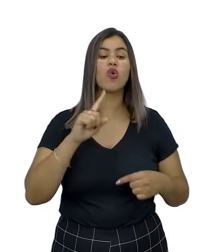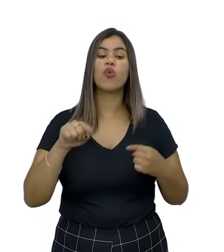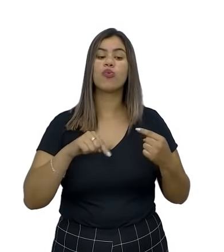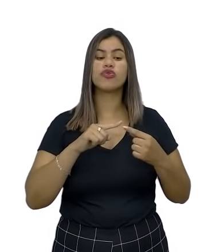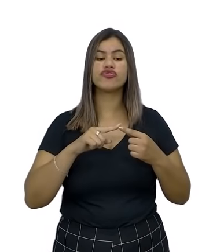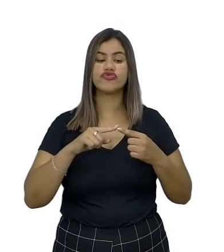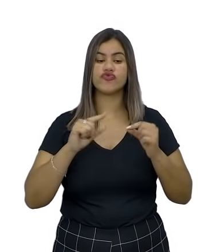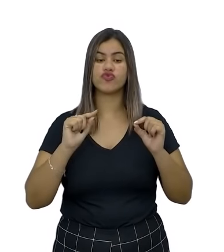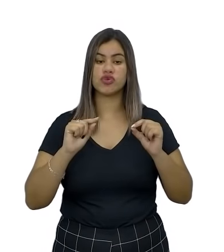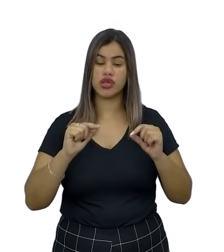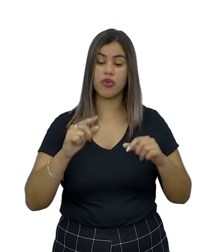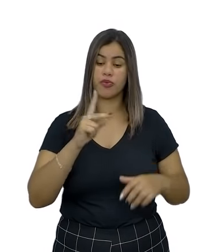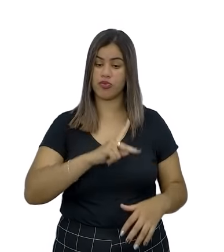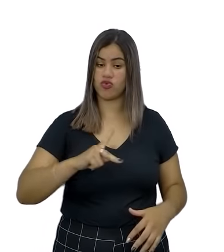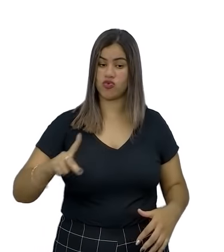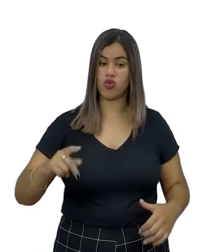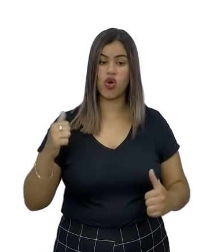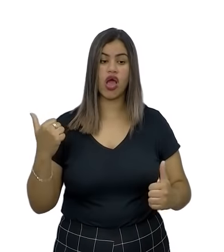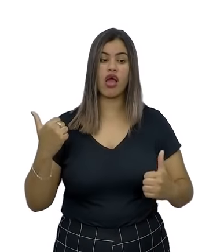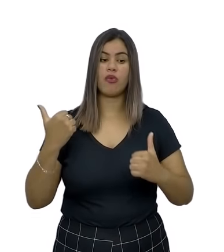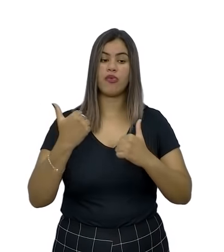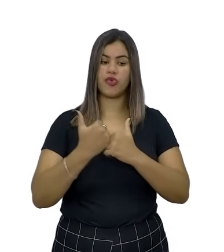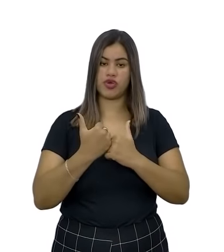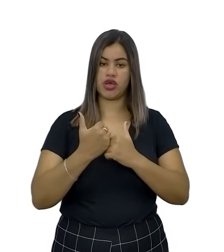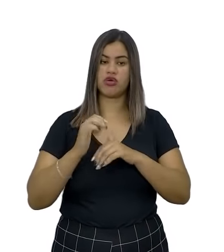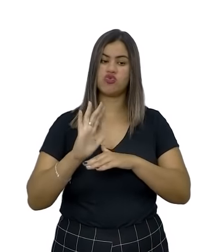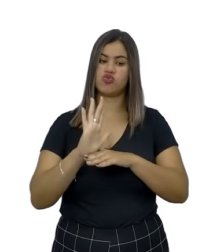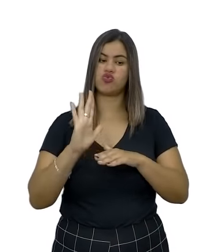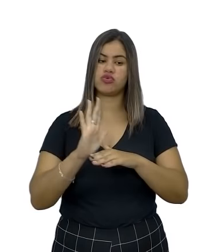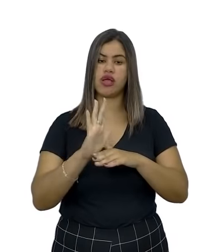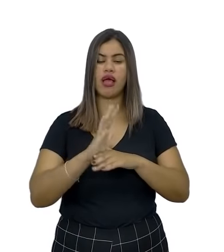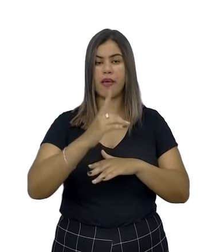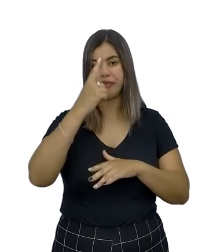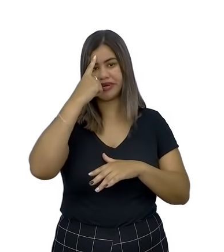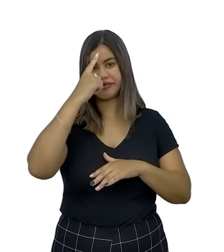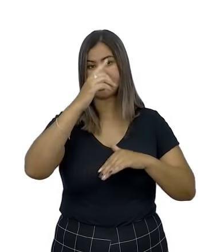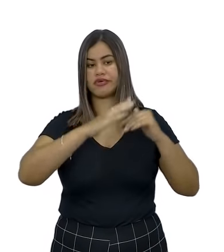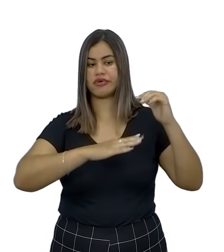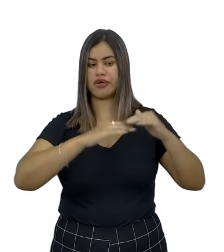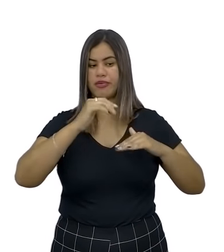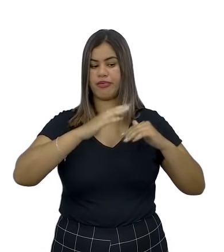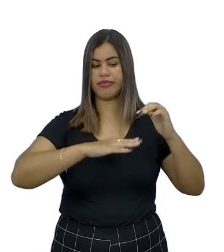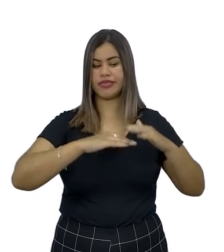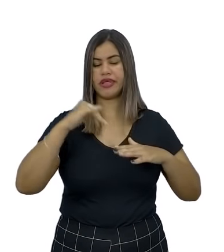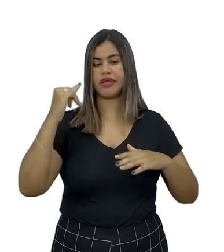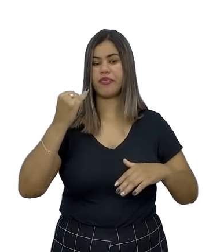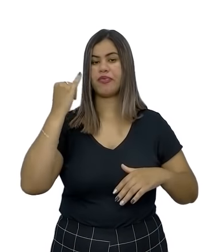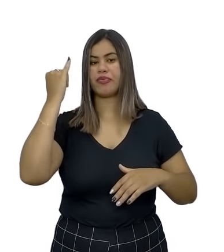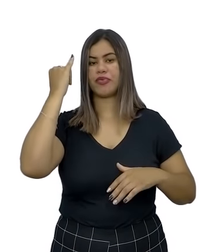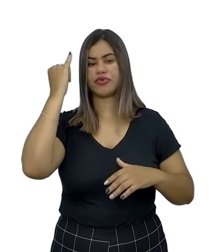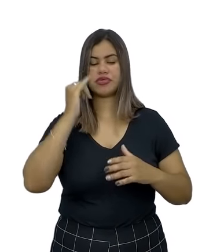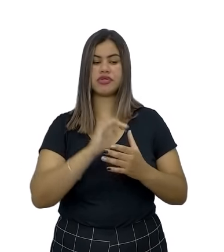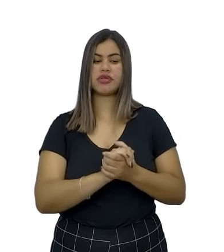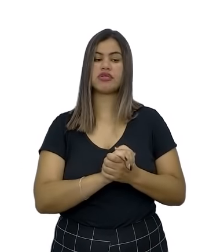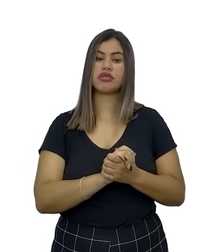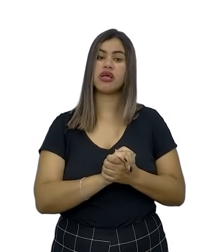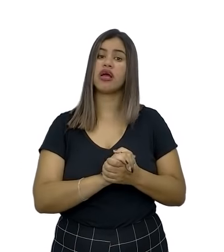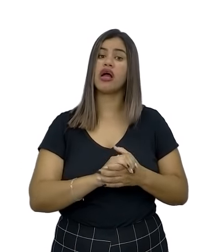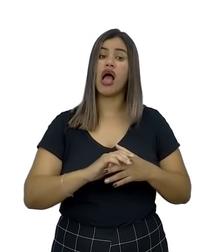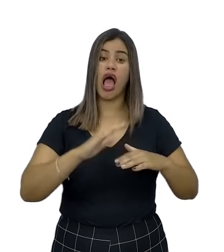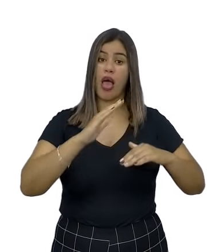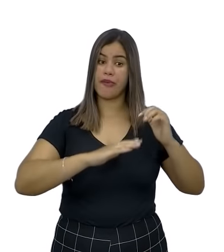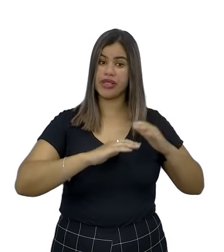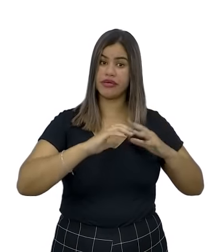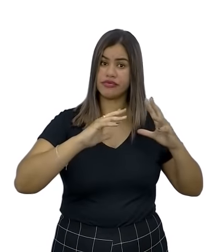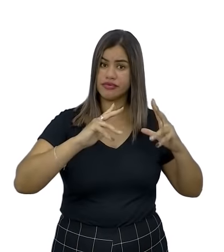nos apoiar, tá? Olhando para quem? Para as habilidades, para a matriz de habilidade essencial. Ele contempla todas as